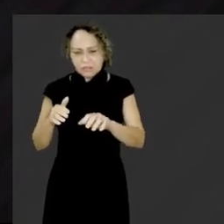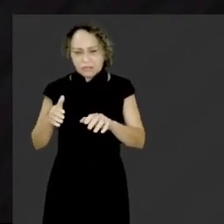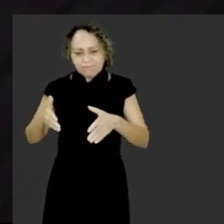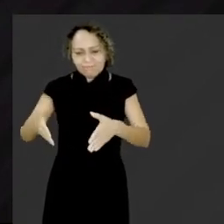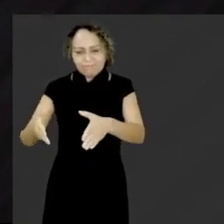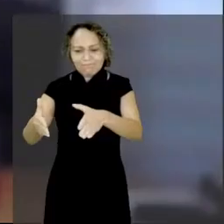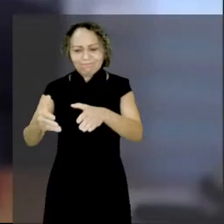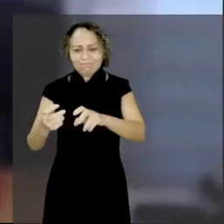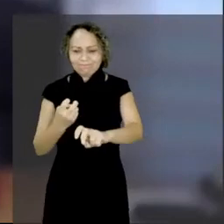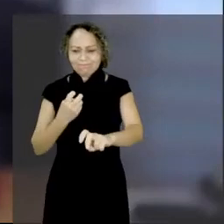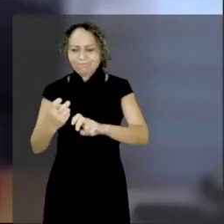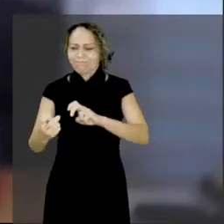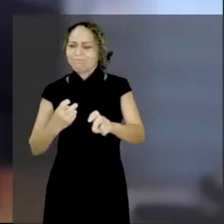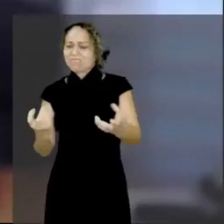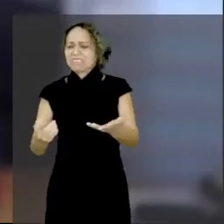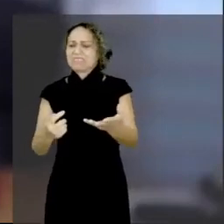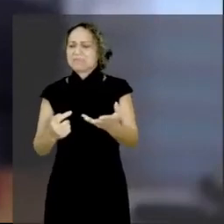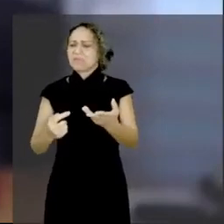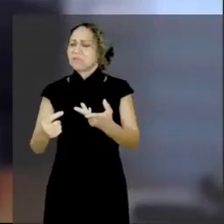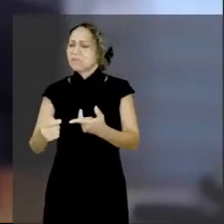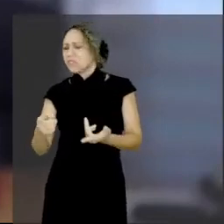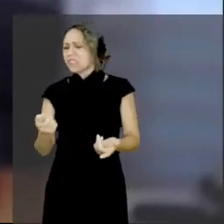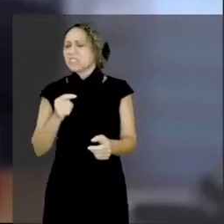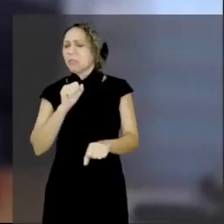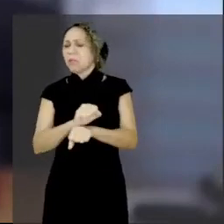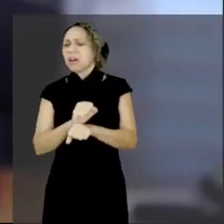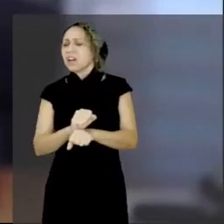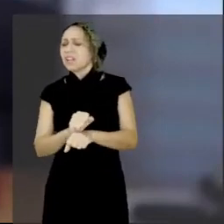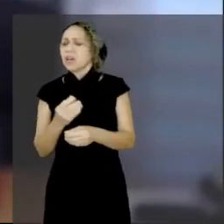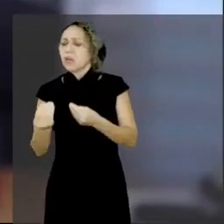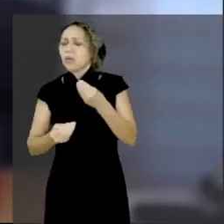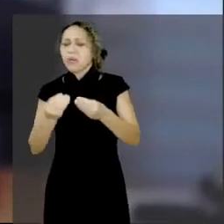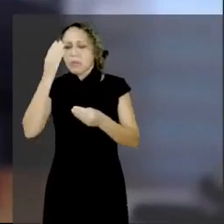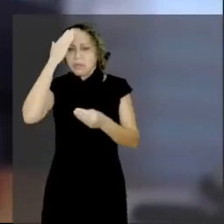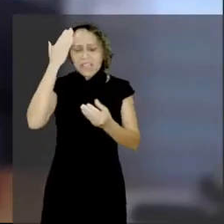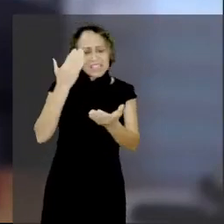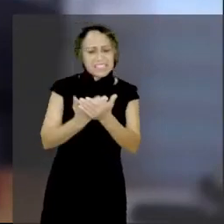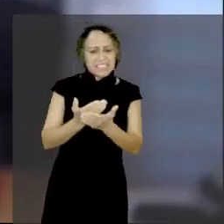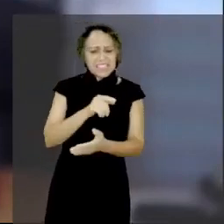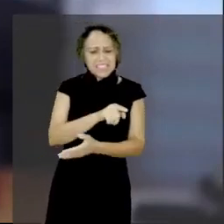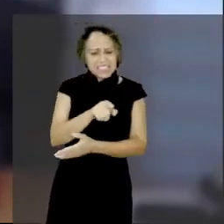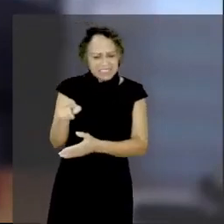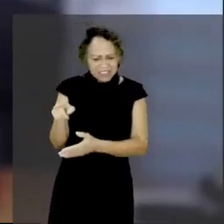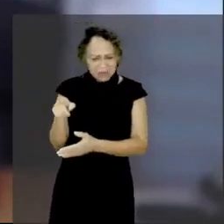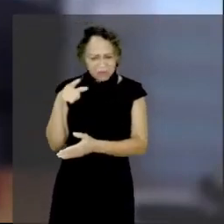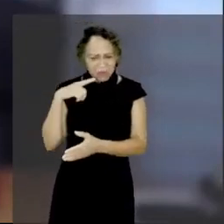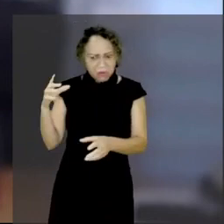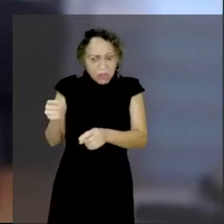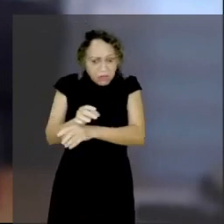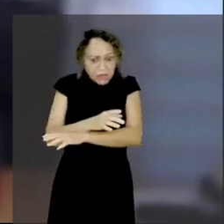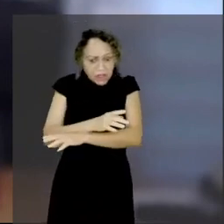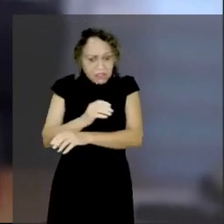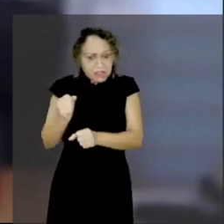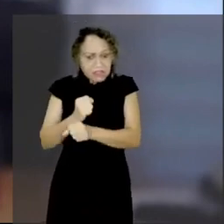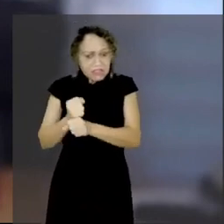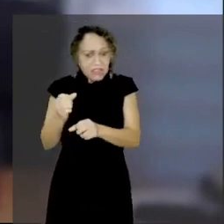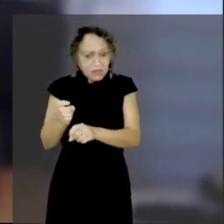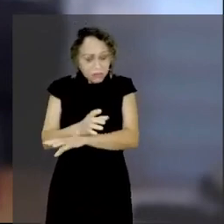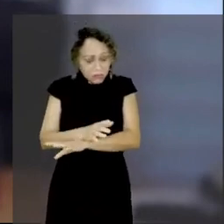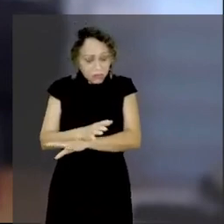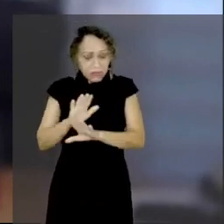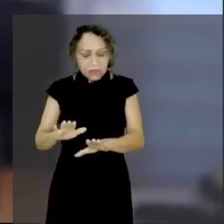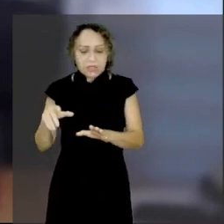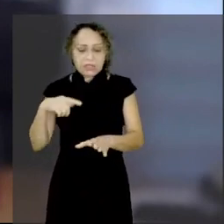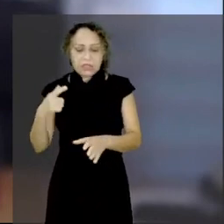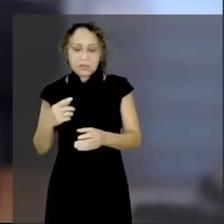saber. Do PAC 1 e PAC 2, no tempo do meu governo e da Dilma, nós concluímos 729 obras em